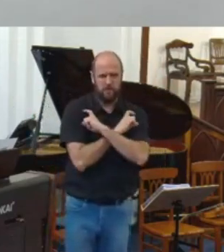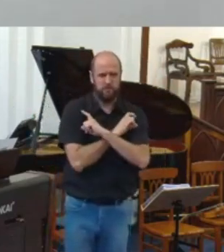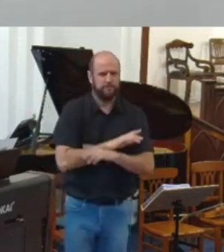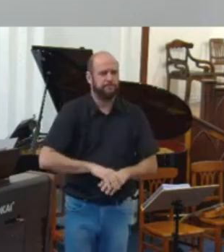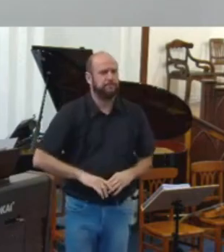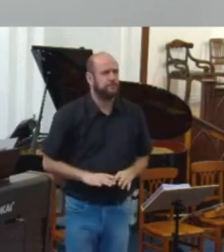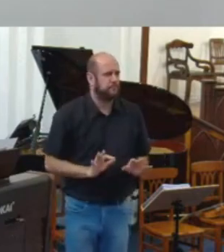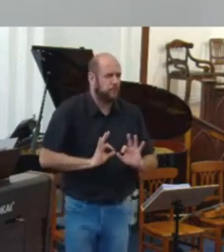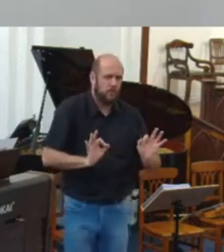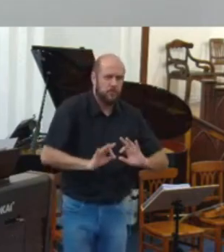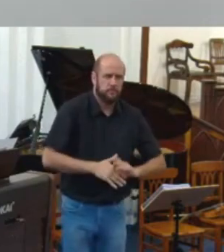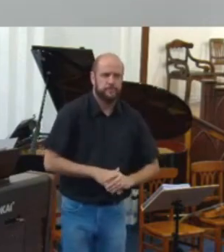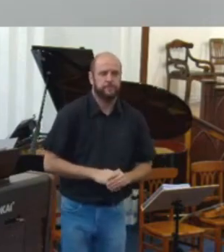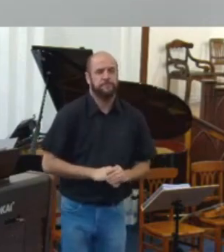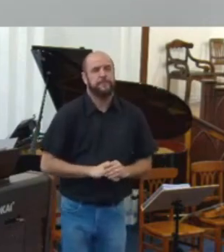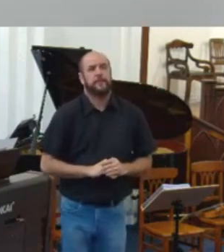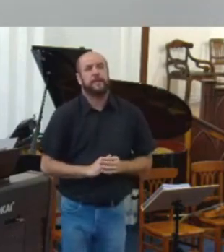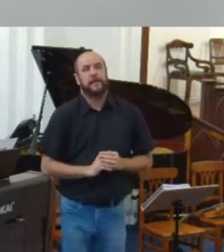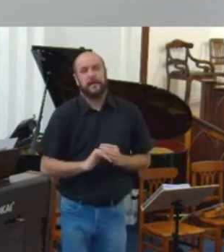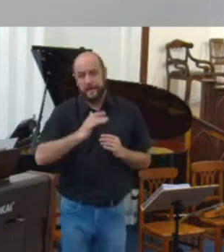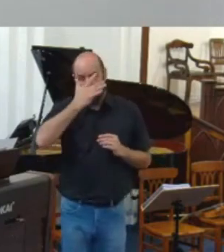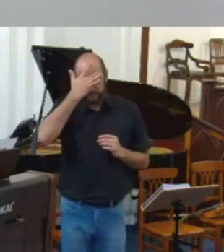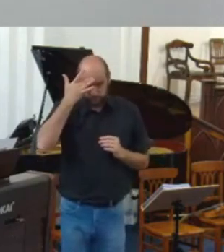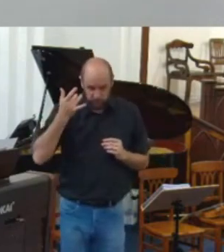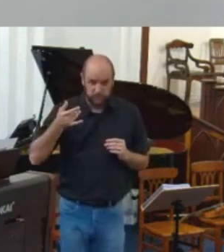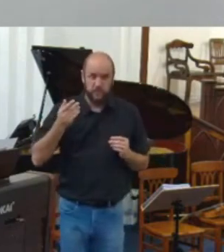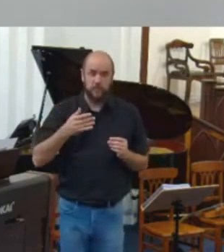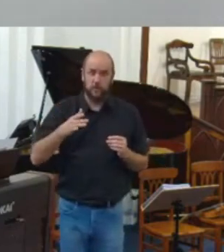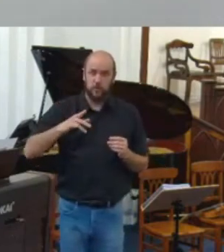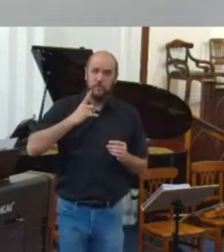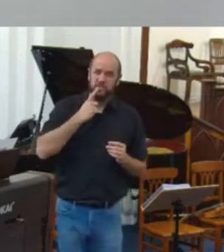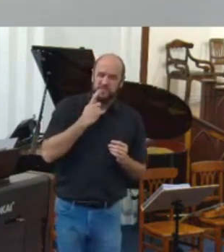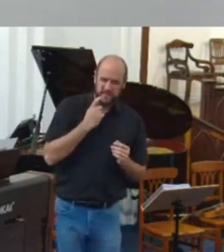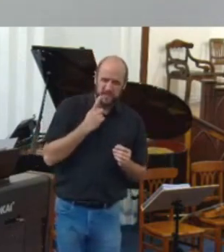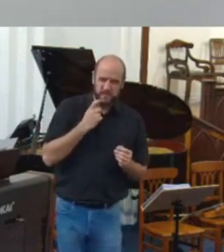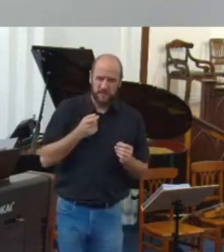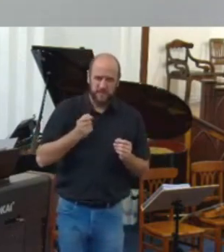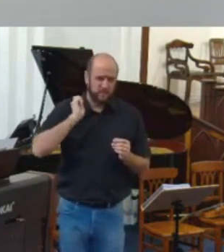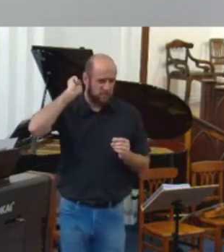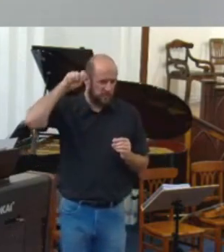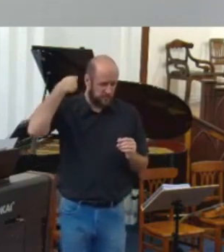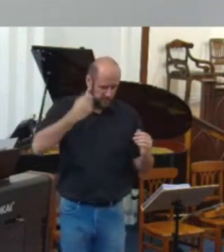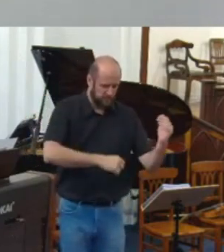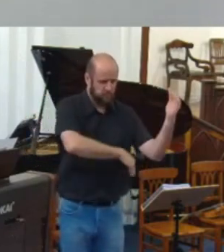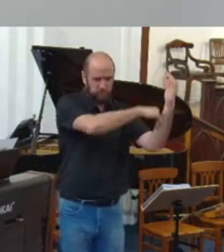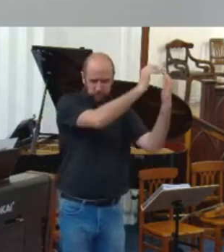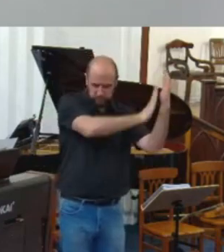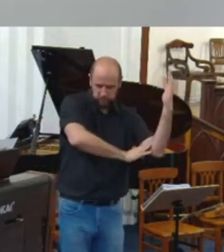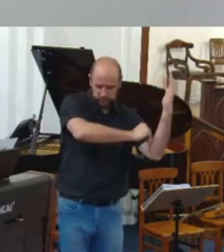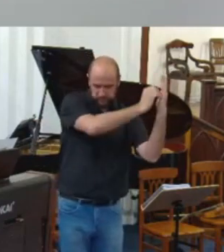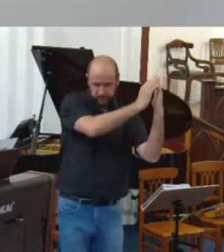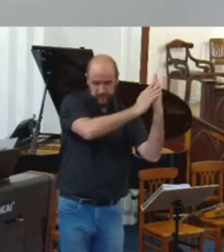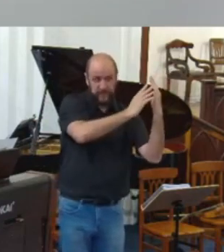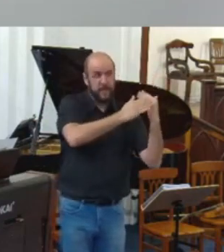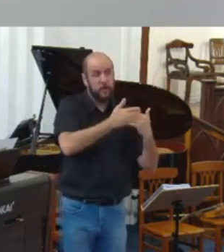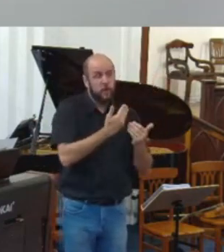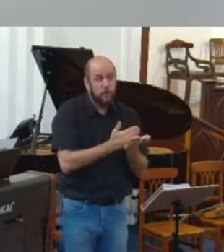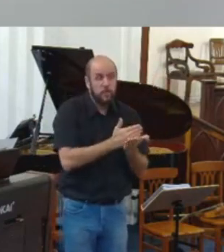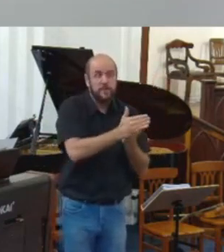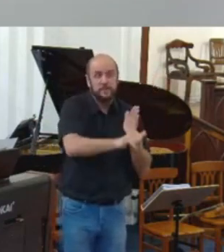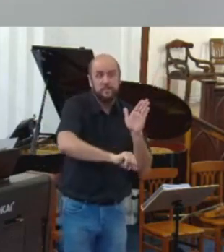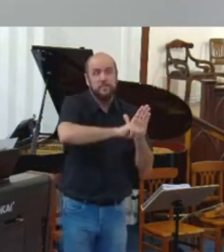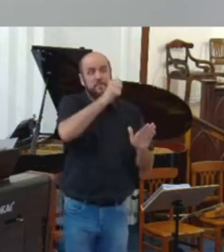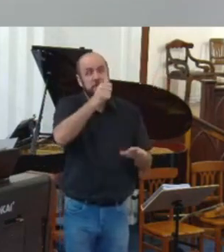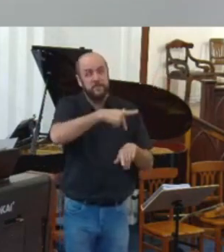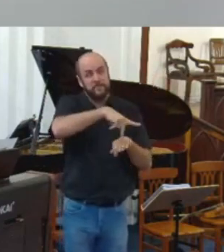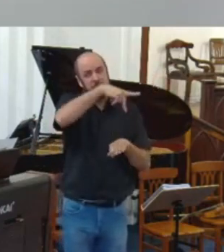terrível. E então eles colocaram este sangue na porta, e a partir dali eles começaram a celebrar aquela saída,